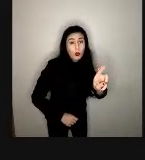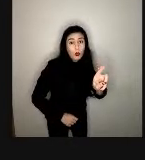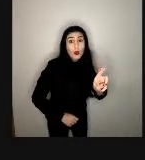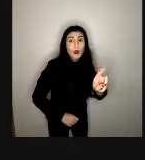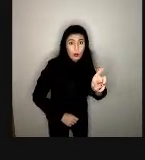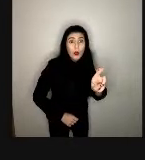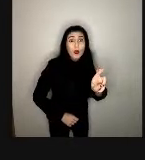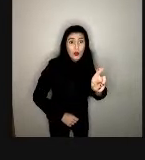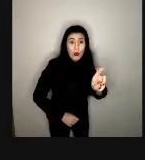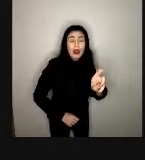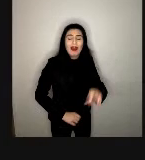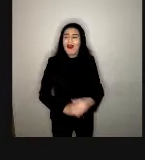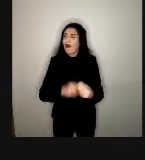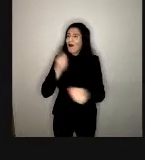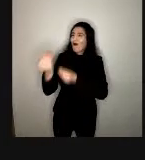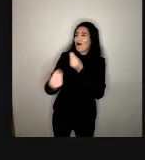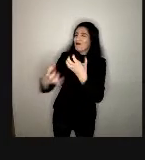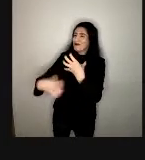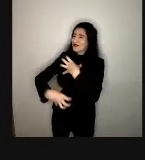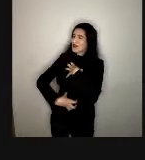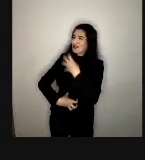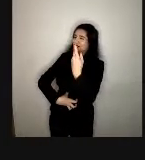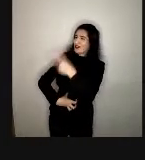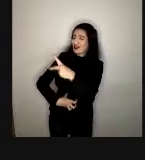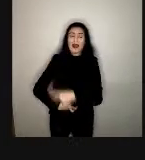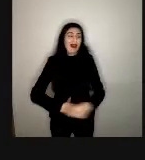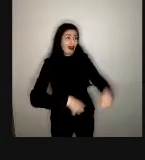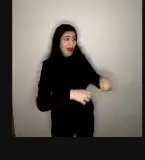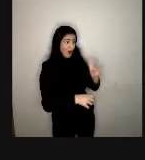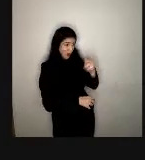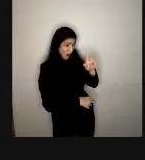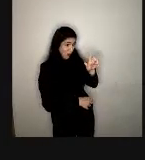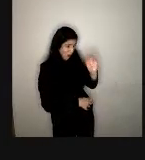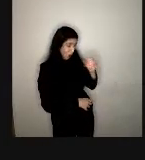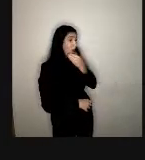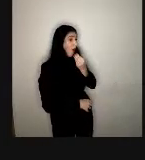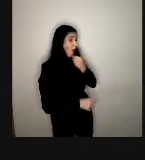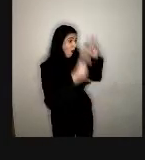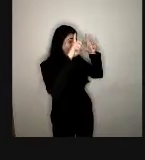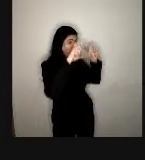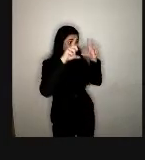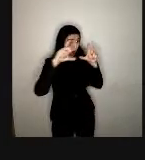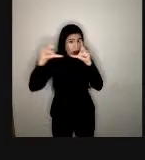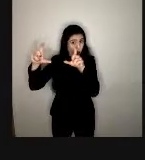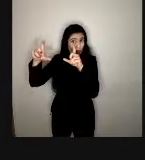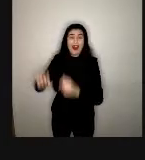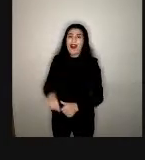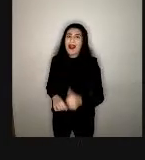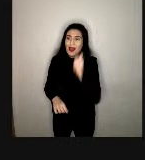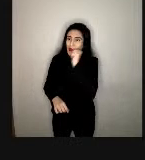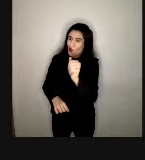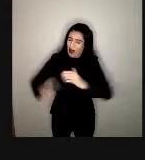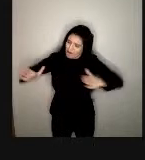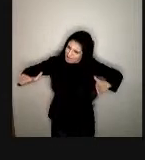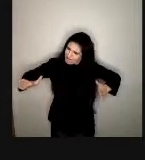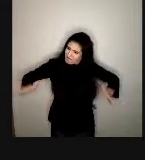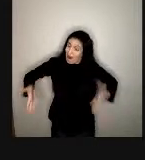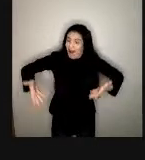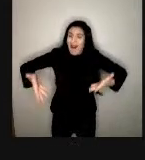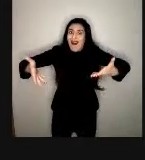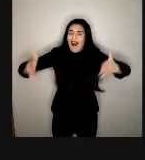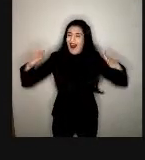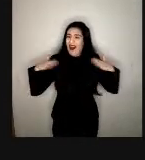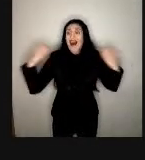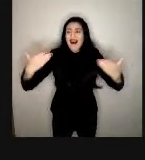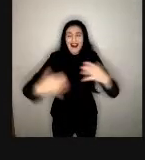aquela pessoa era para o Hugo ir lá fotografar. Só que quando ela ia fotografar, elas recuperavam a autoestima delas. Por isso, assim, muita gente